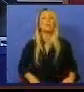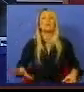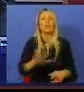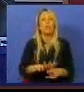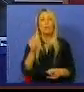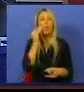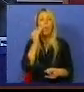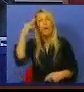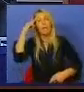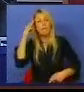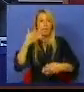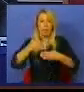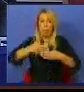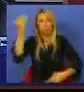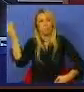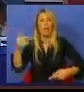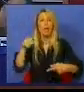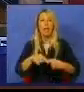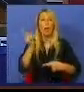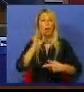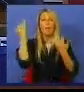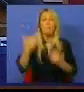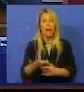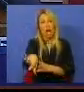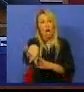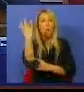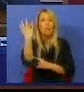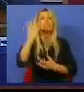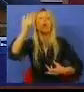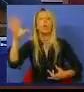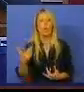desbloquear e em que prazos esta nomeação? Muito obrigado, Sr. Presidente. Penso que consegui cumprir o meu tempo.